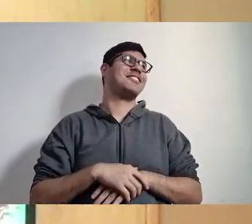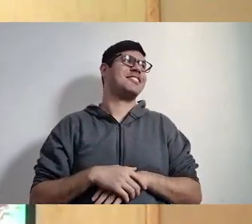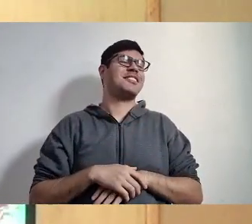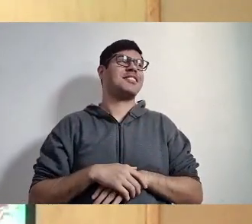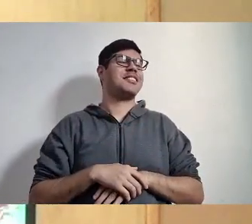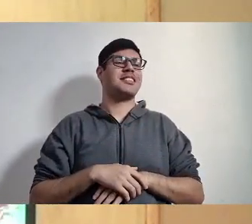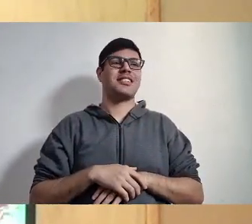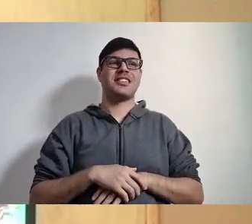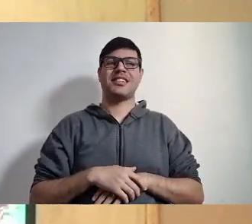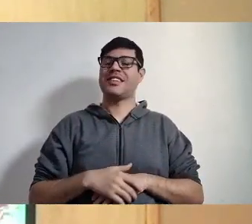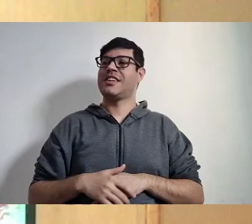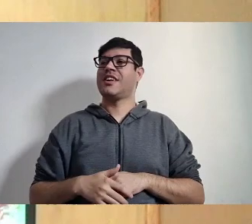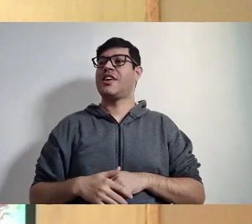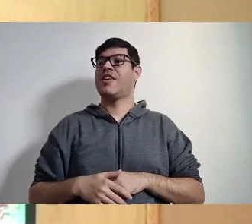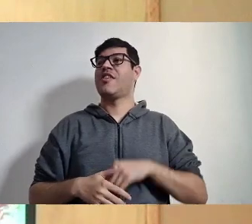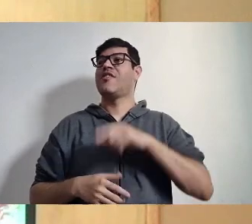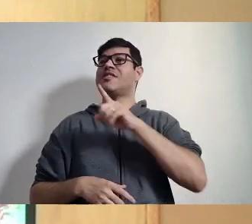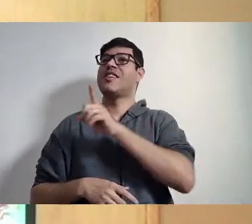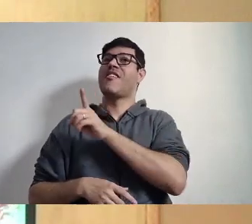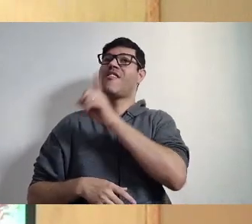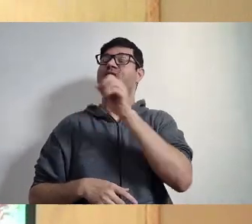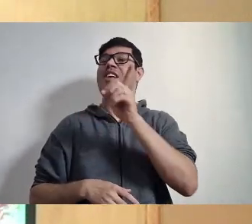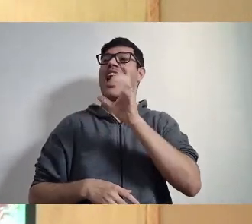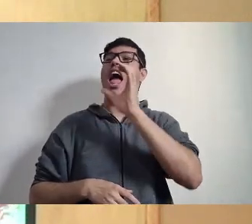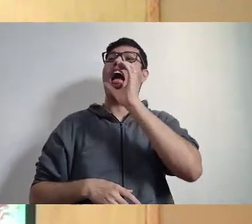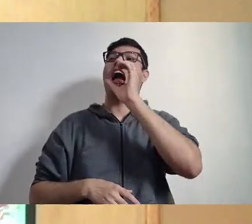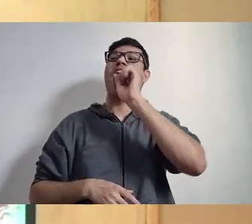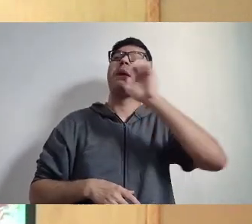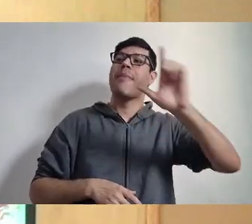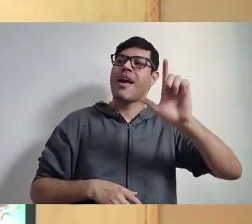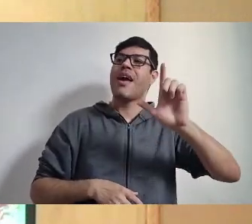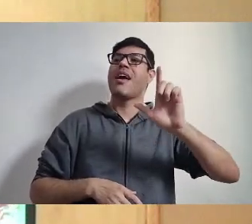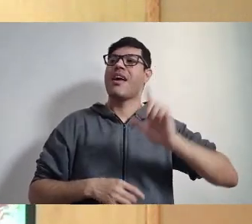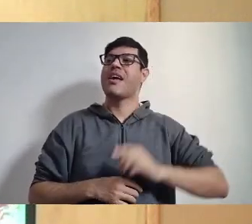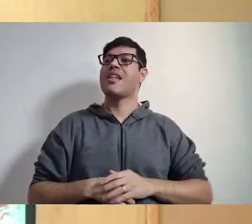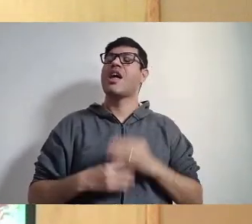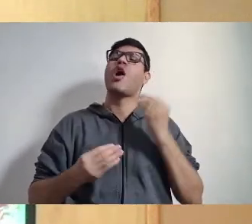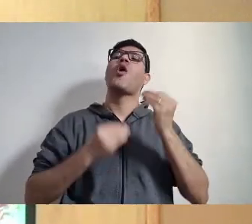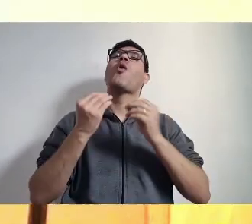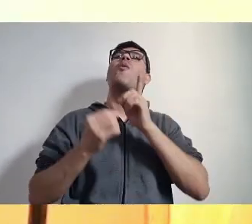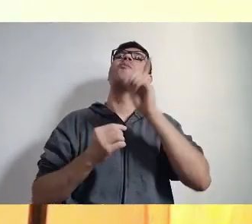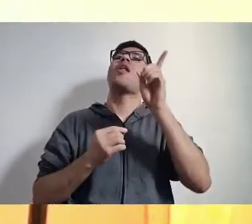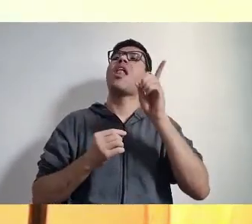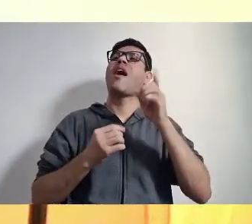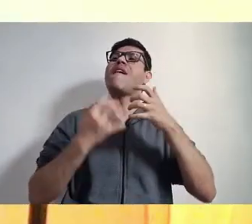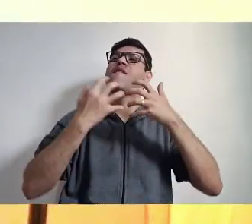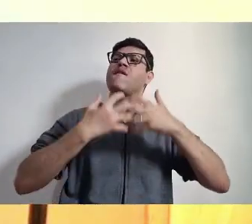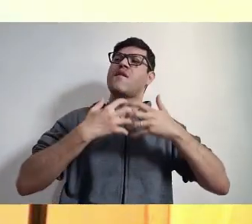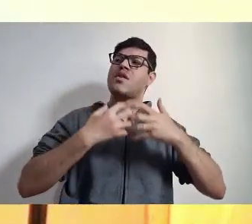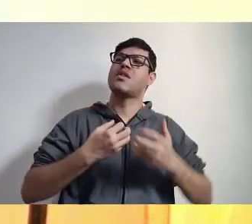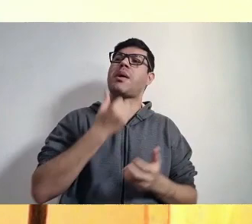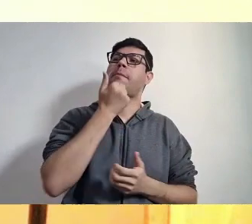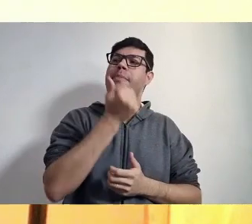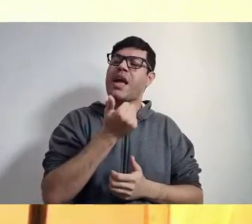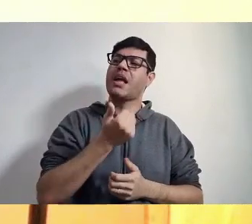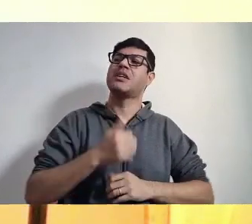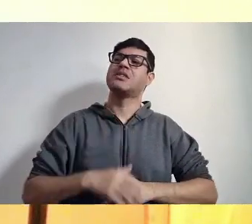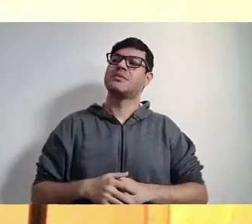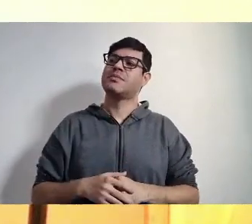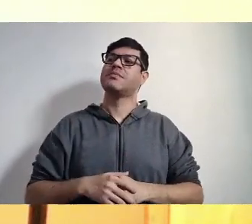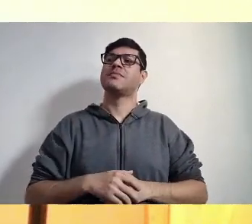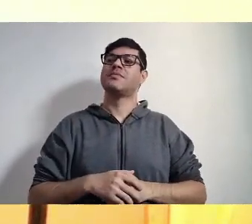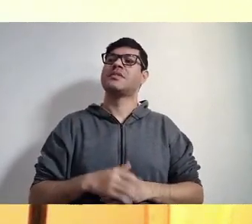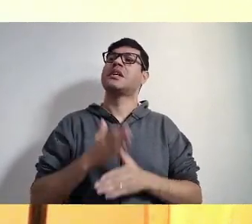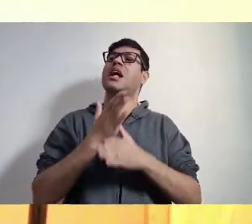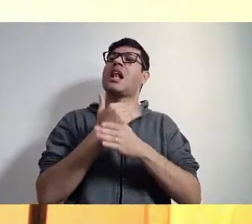pergunta. Por que você não vai a Limeira para ver como é que é o serviço terceirizado lá? Vou dar uma olhada aí. Vai lá para você ver. Funciona Vou muito sim. bem. Sim. Agora eu nunca vi. Leme